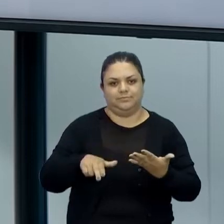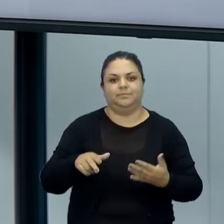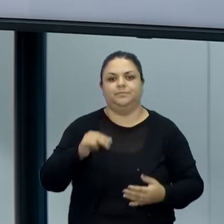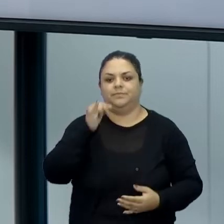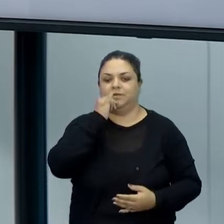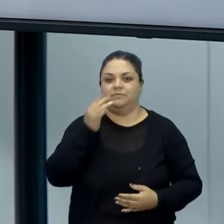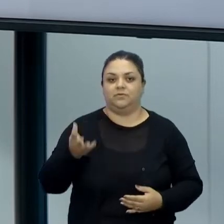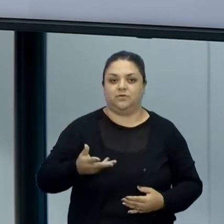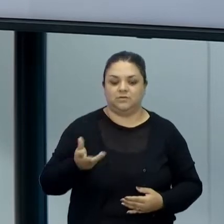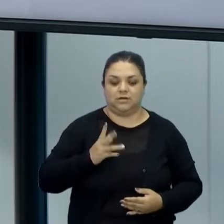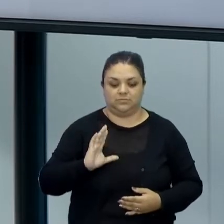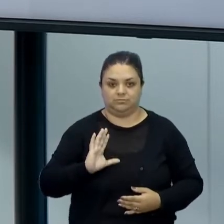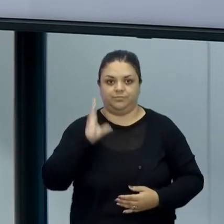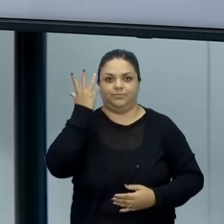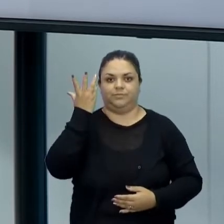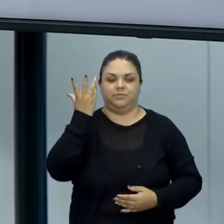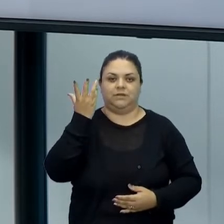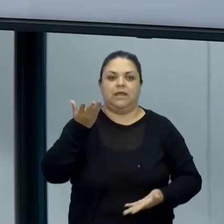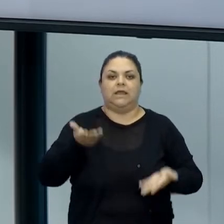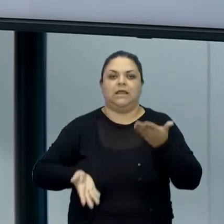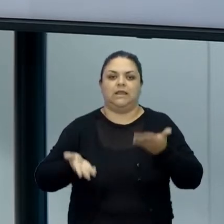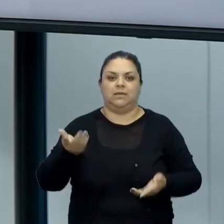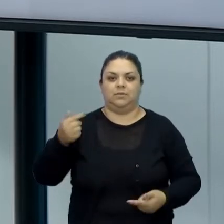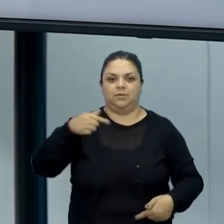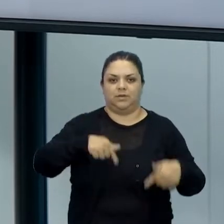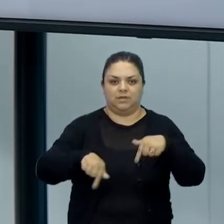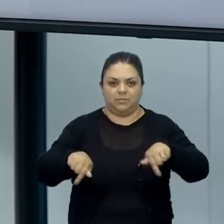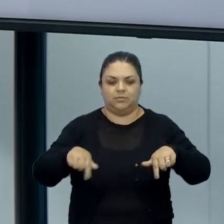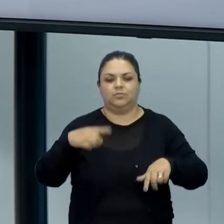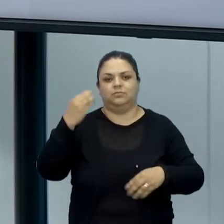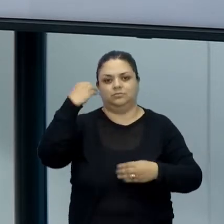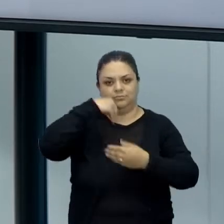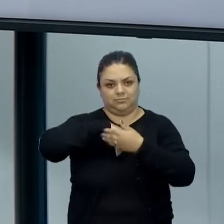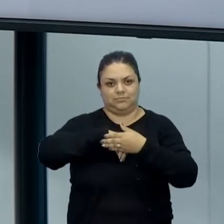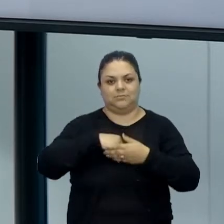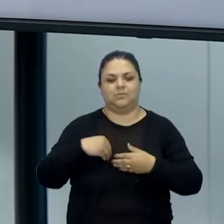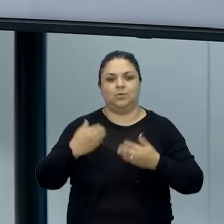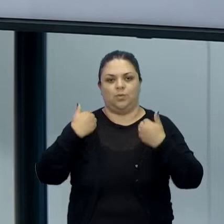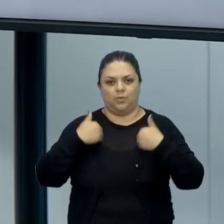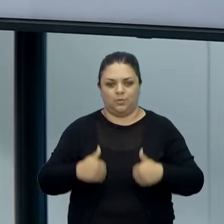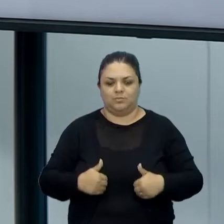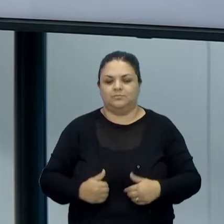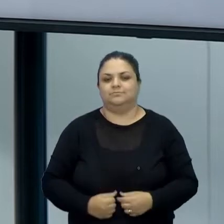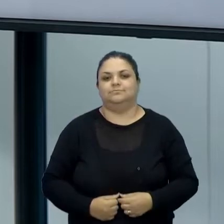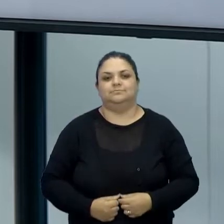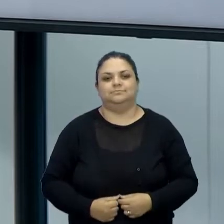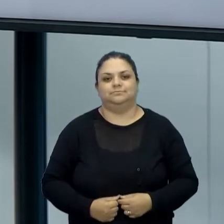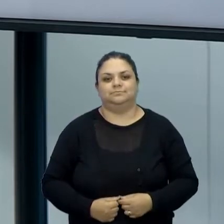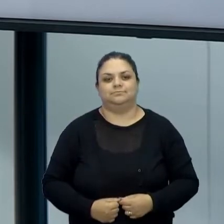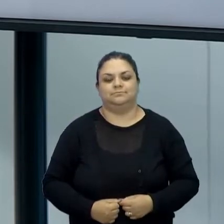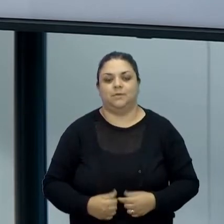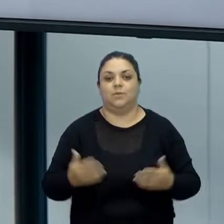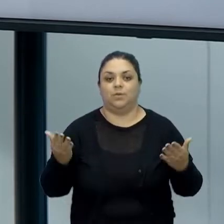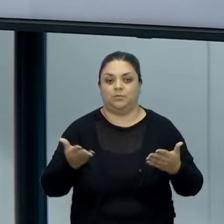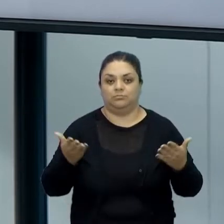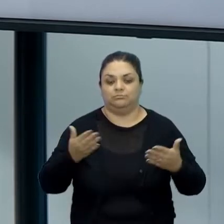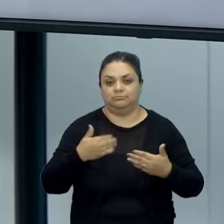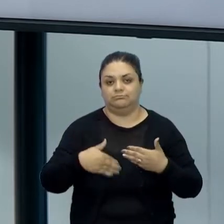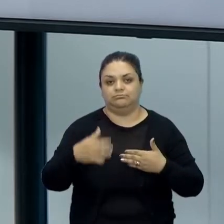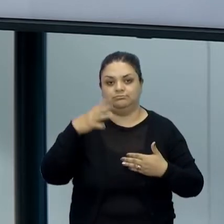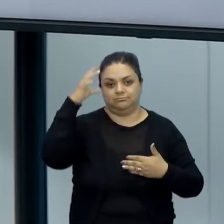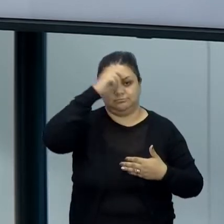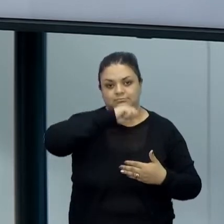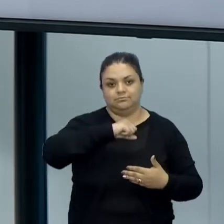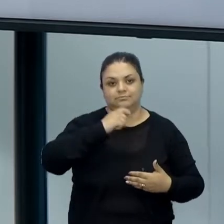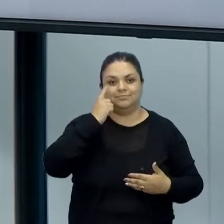de reação, de equilíbrio químico, tudo para a gente entender esse potencial. Então, agora a gente está indo para a parte realmente